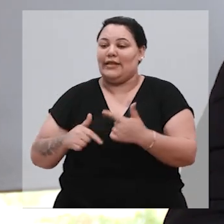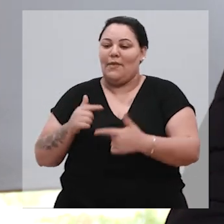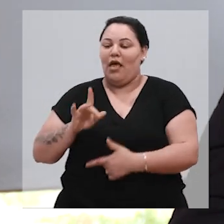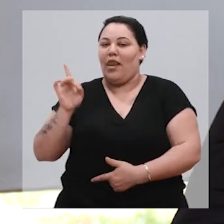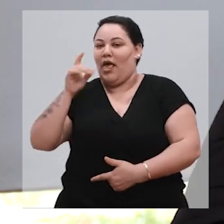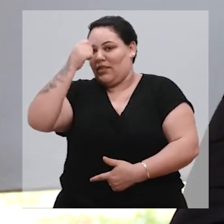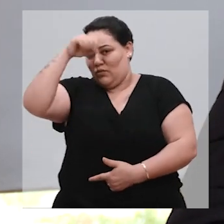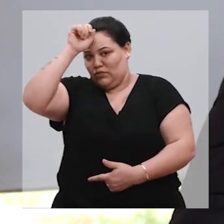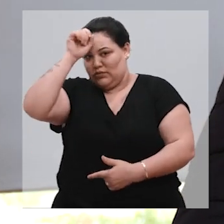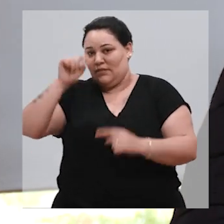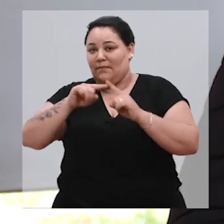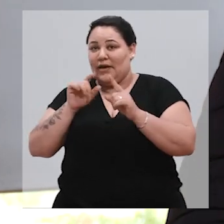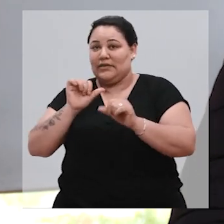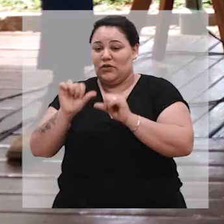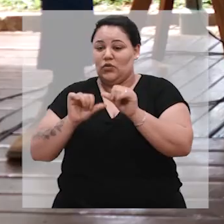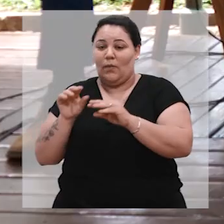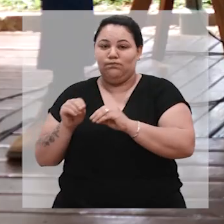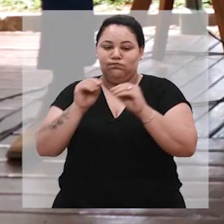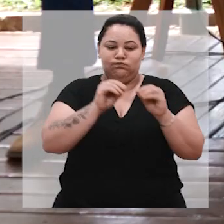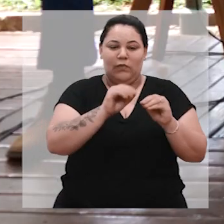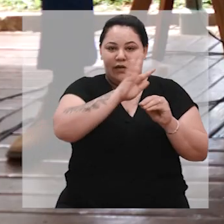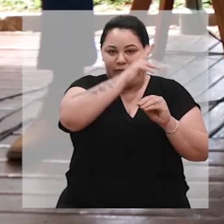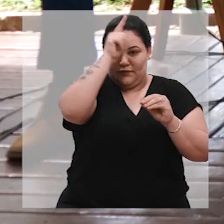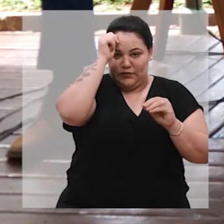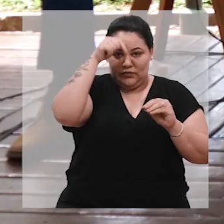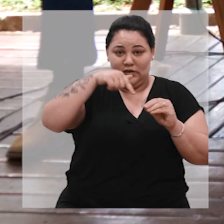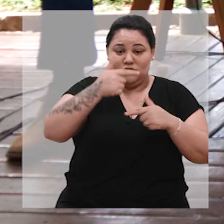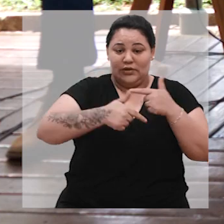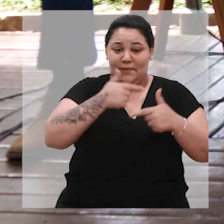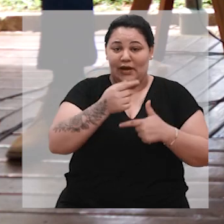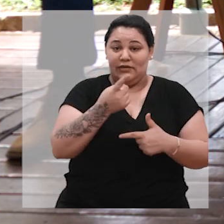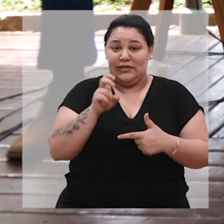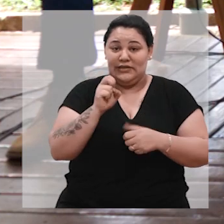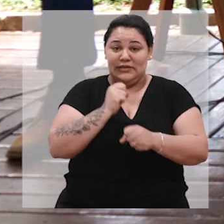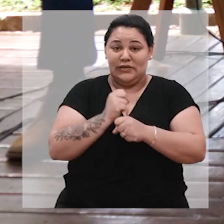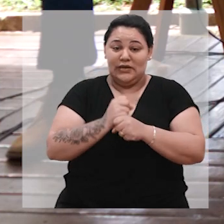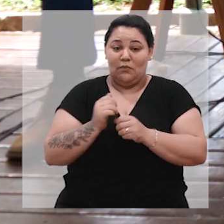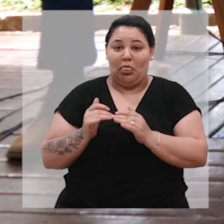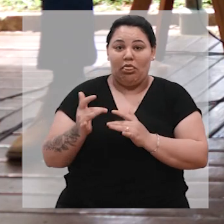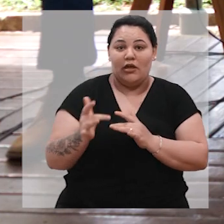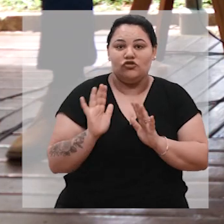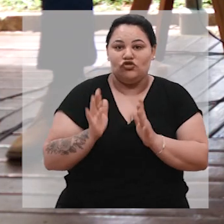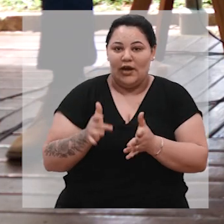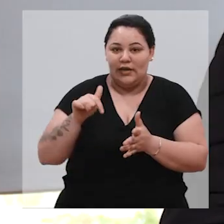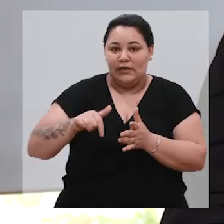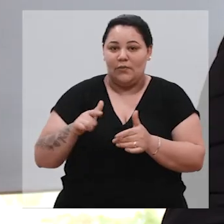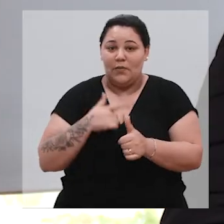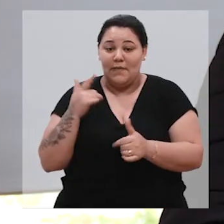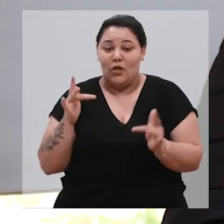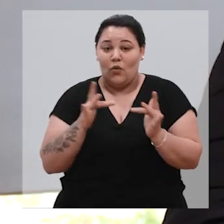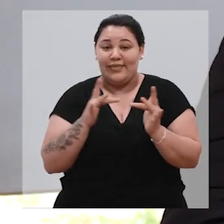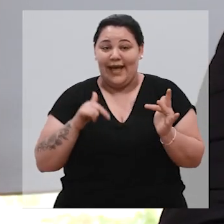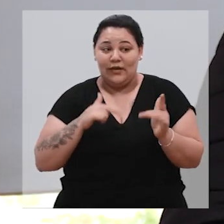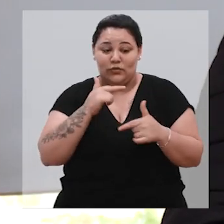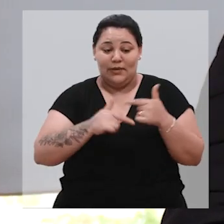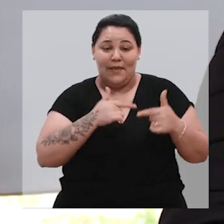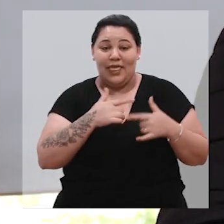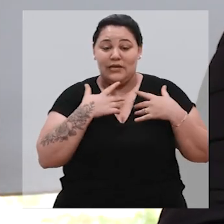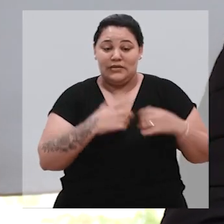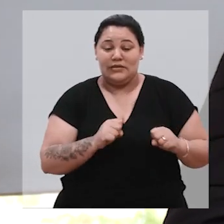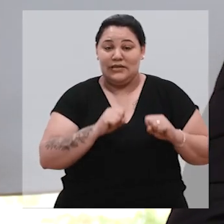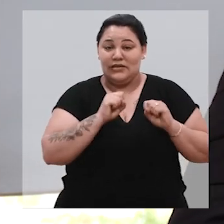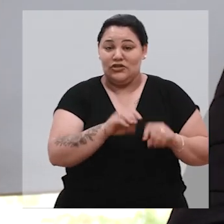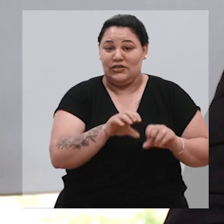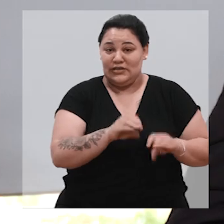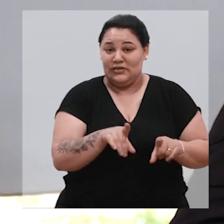ainda trabalhava na universidade. Agora, quando eu vim para a prefeitura, que eu estou há 15 anos na prefeitura, o meu primeiro contato foi quando eu